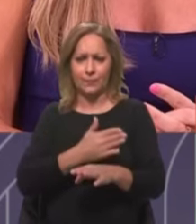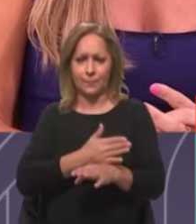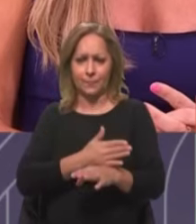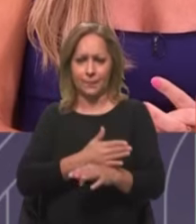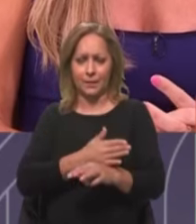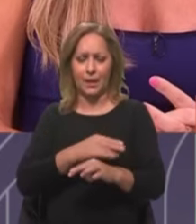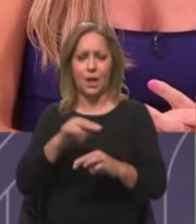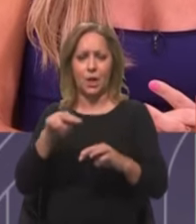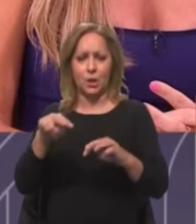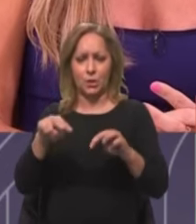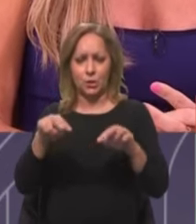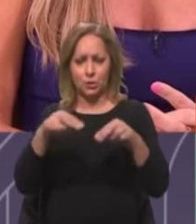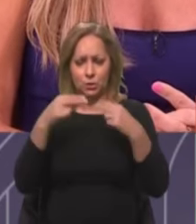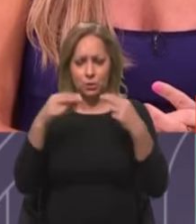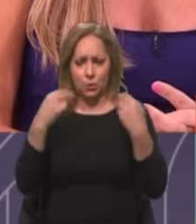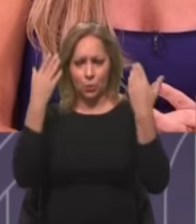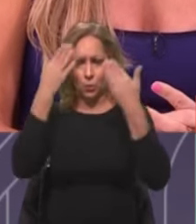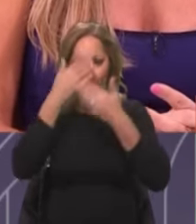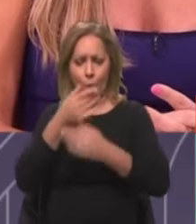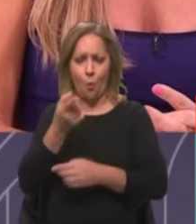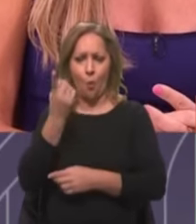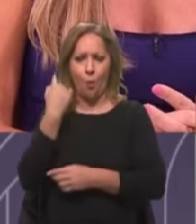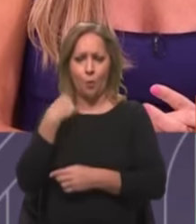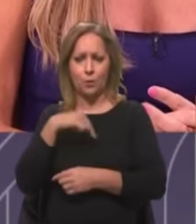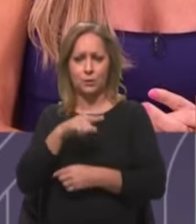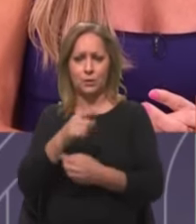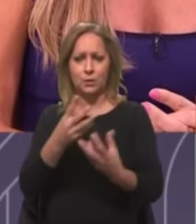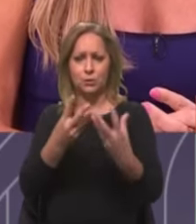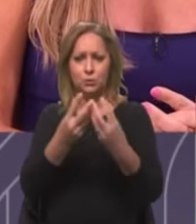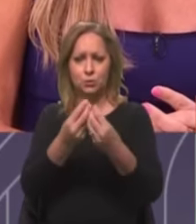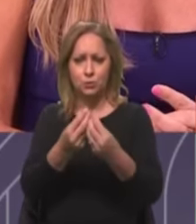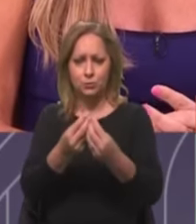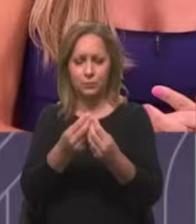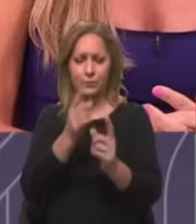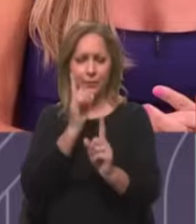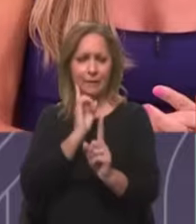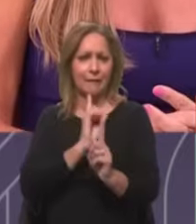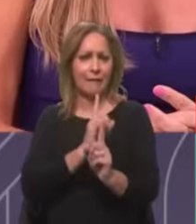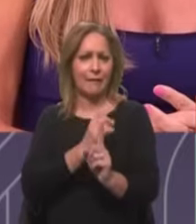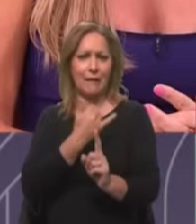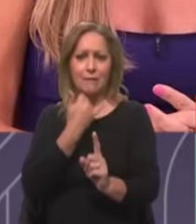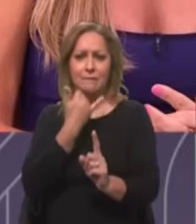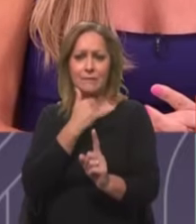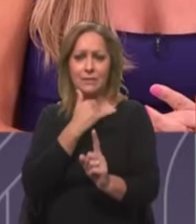jantar. Ontem estive lá. Ela ficou com uma felicidade sem fim.